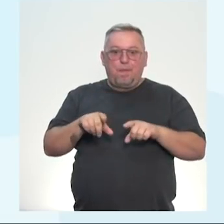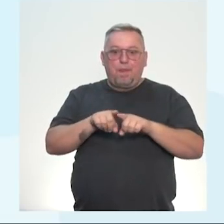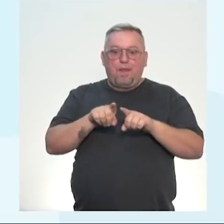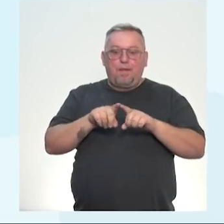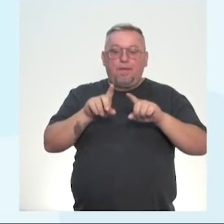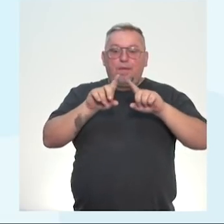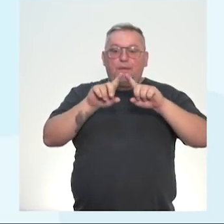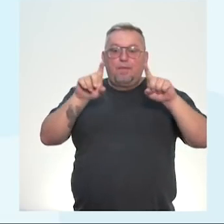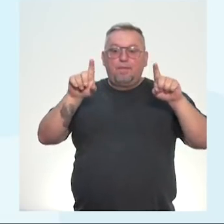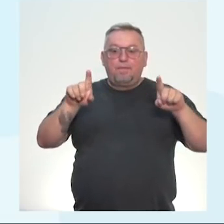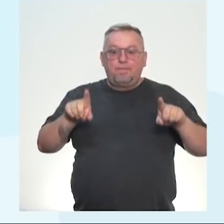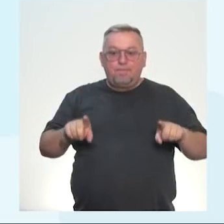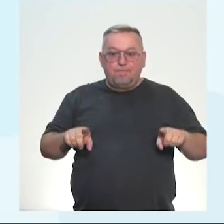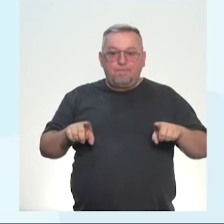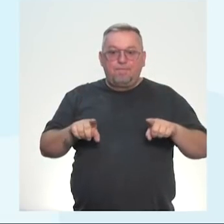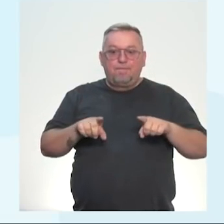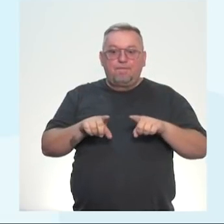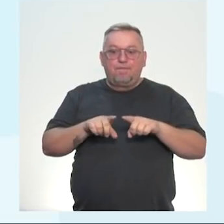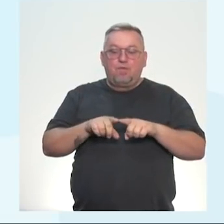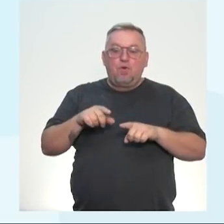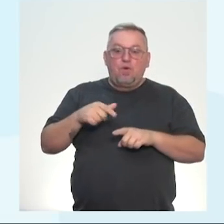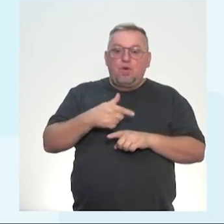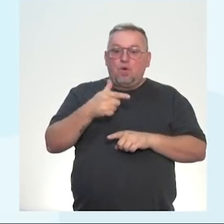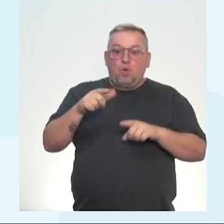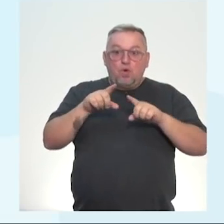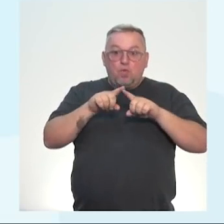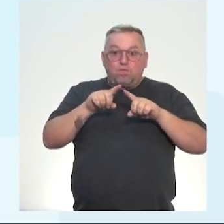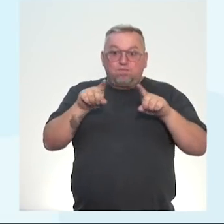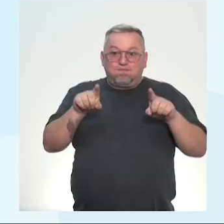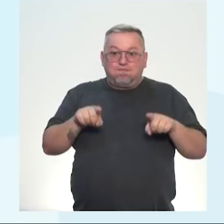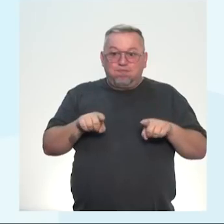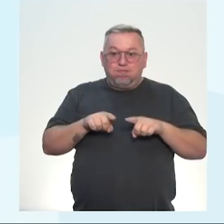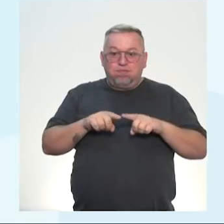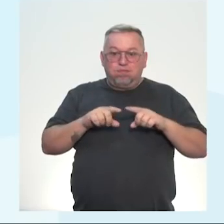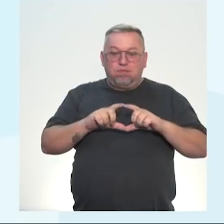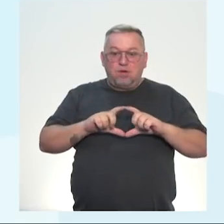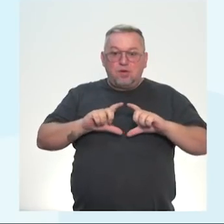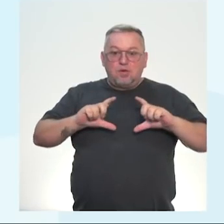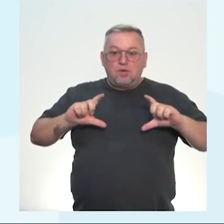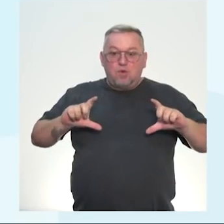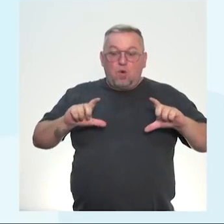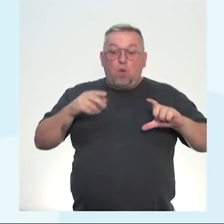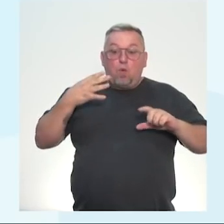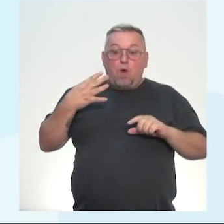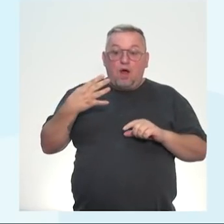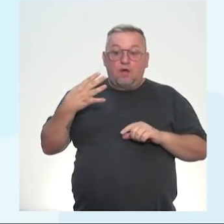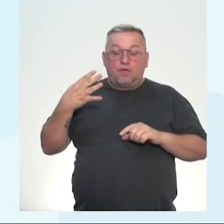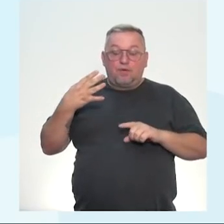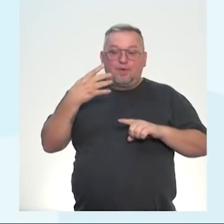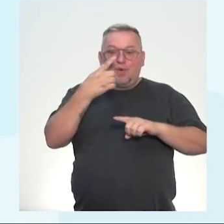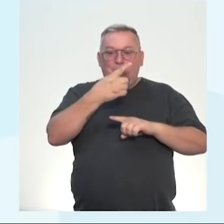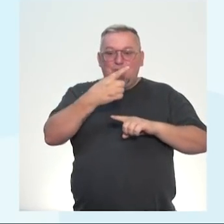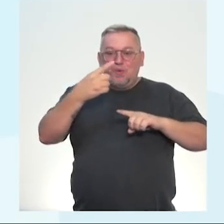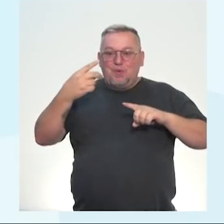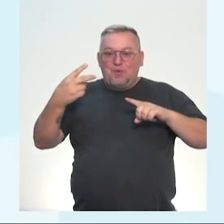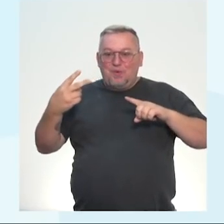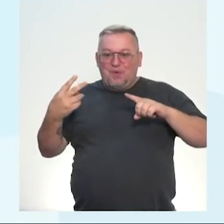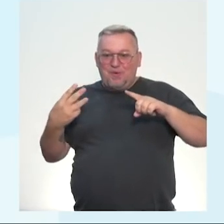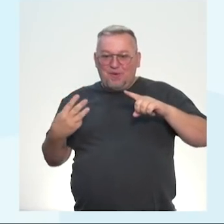Com 4 lados, eu não tenho quadrado, eu tenho um quadrilátero. É importante o que você falou, hein? Muito bacana.